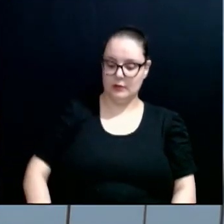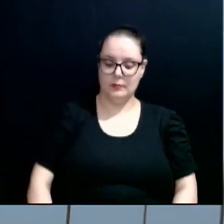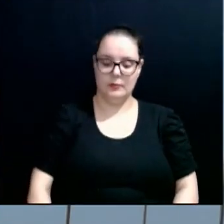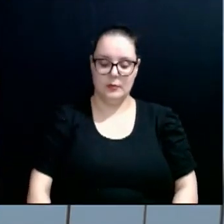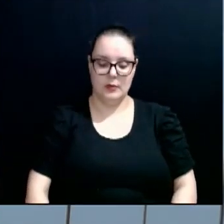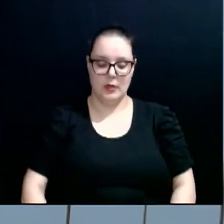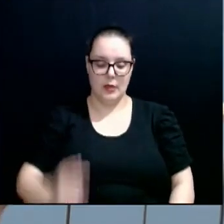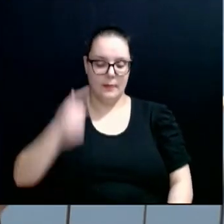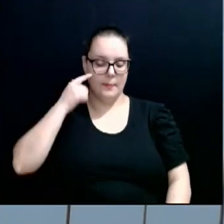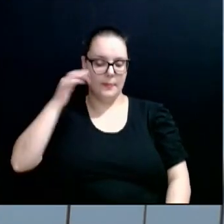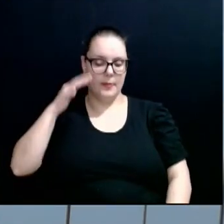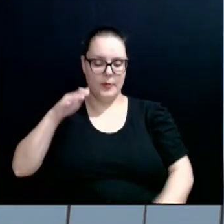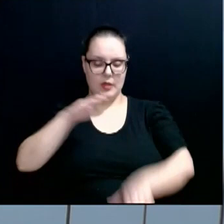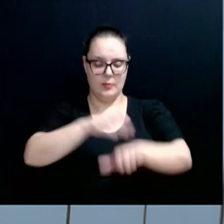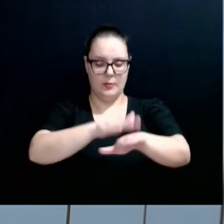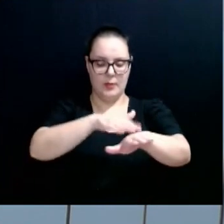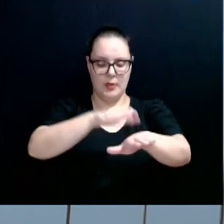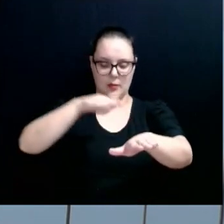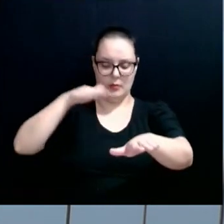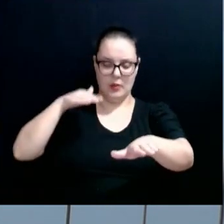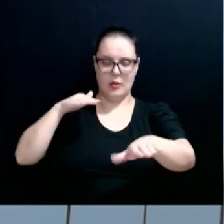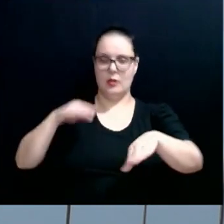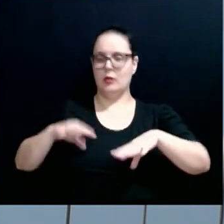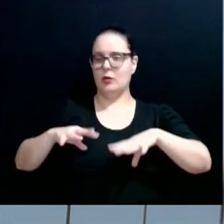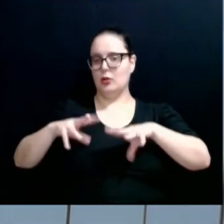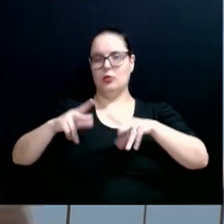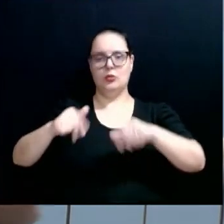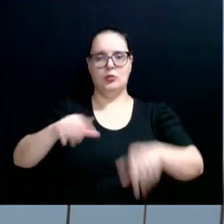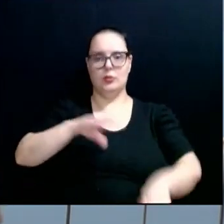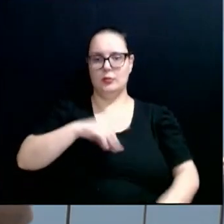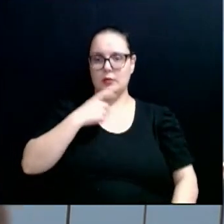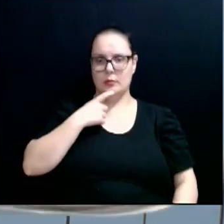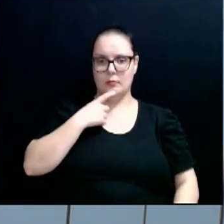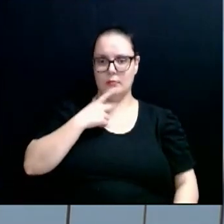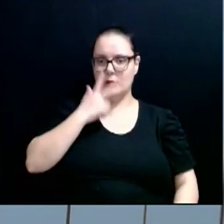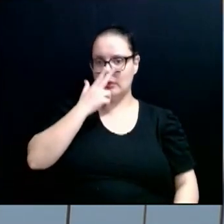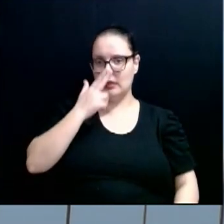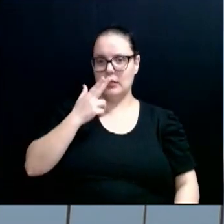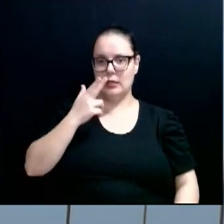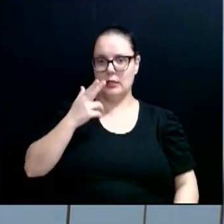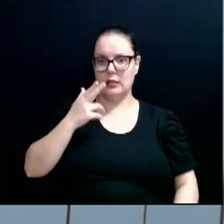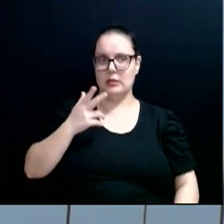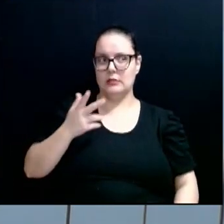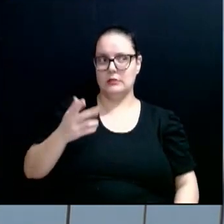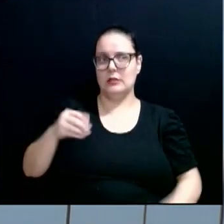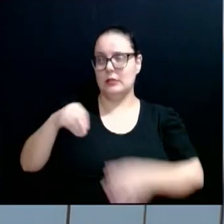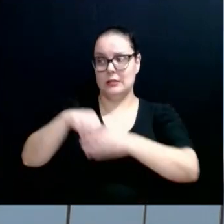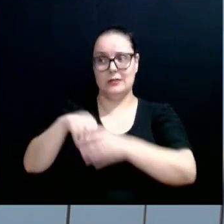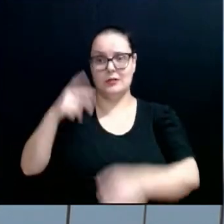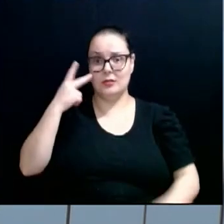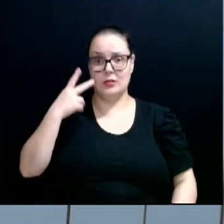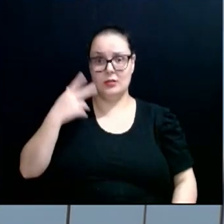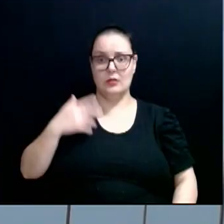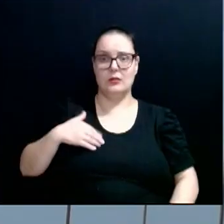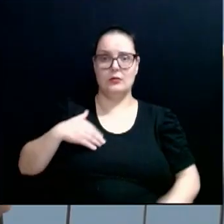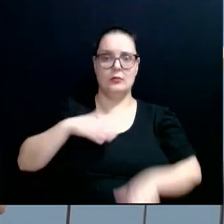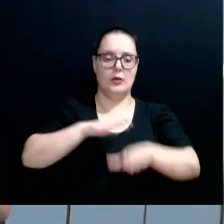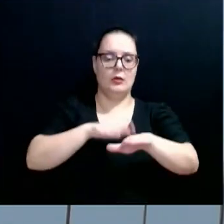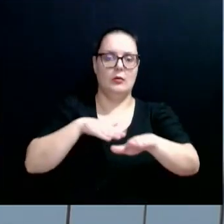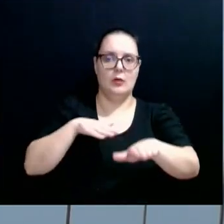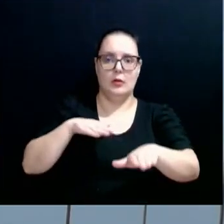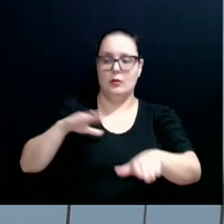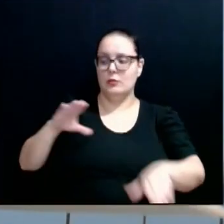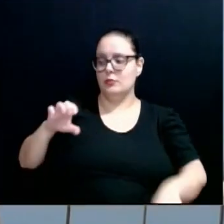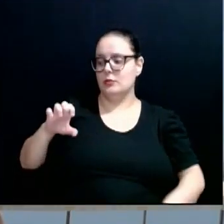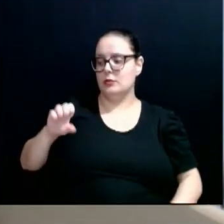toda Campinas tem dia que parece que você está em São Paulo. Você começa com um congestionamento lá no Ceasa para você chegar no